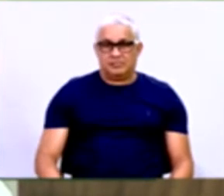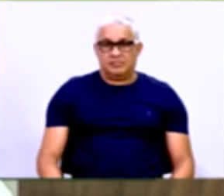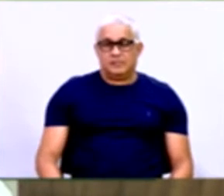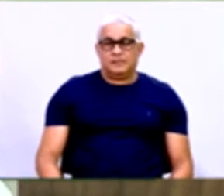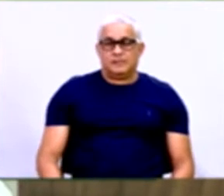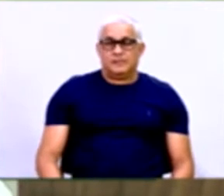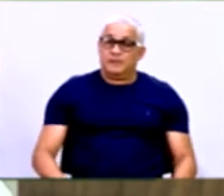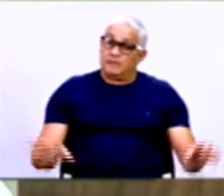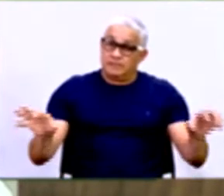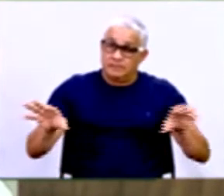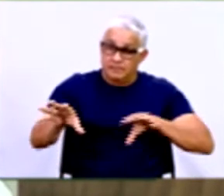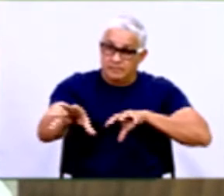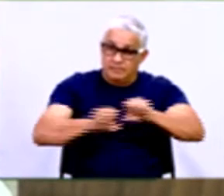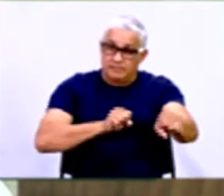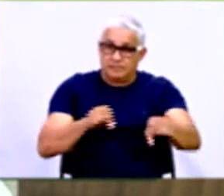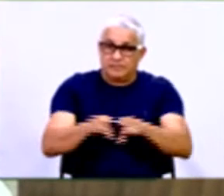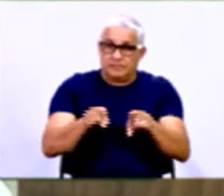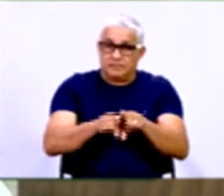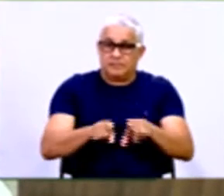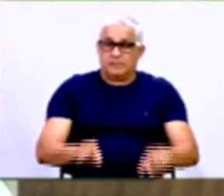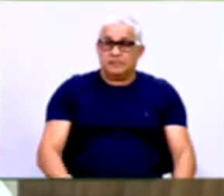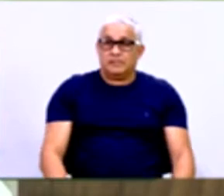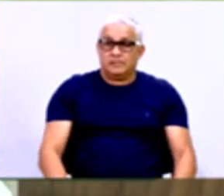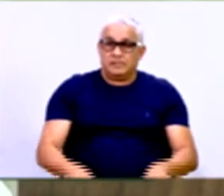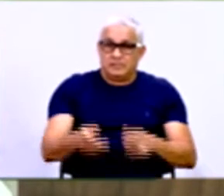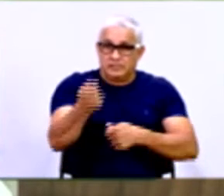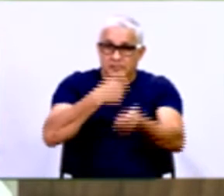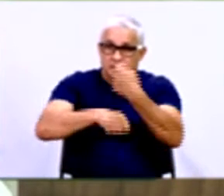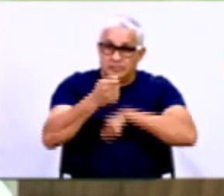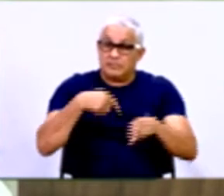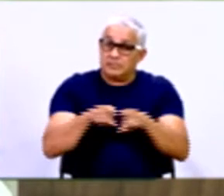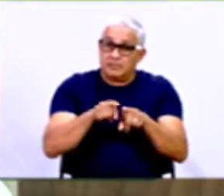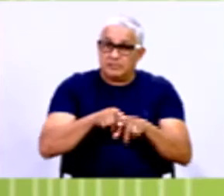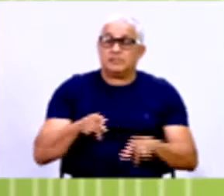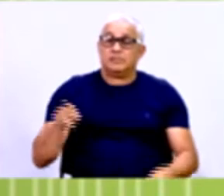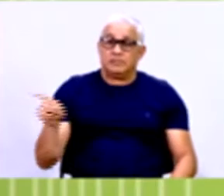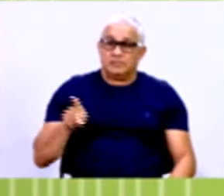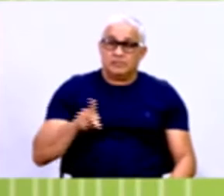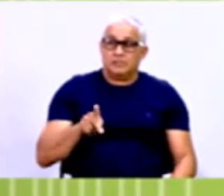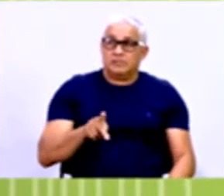bacharel em administração e atualmente sou docente no IFRON. Ok.